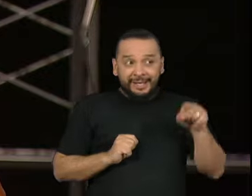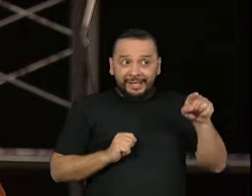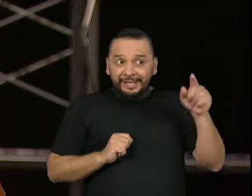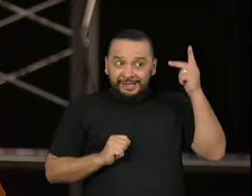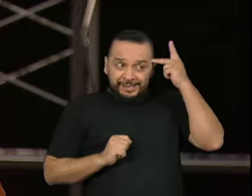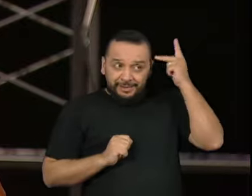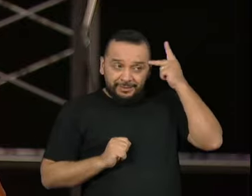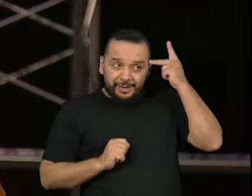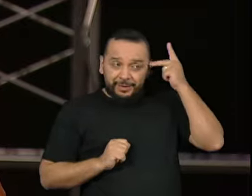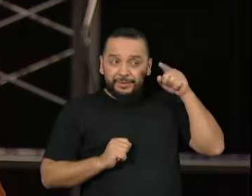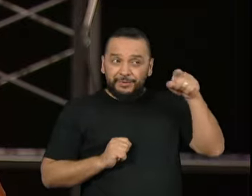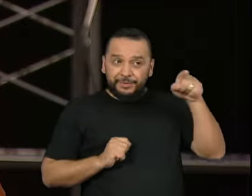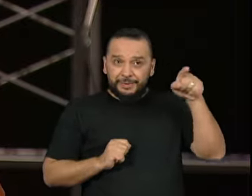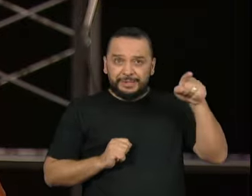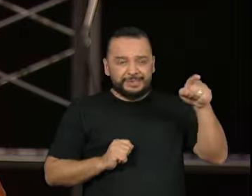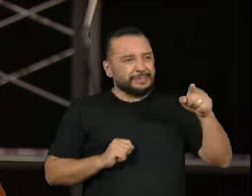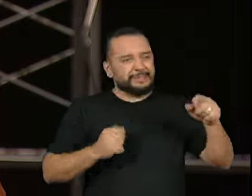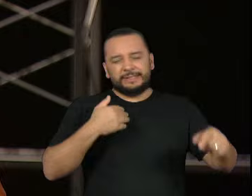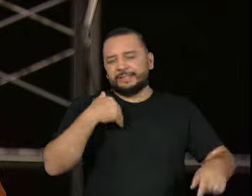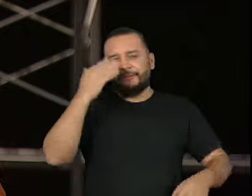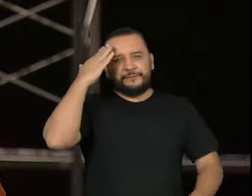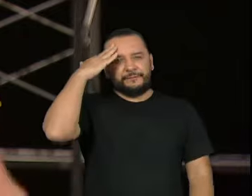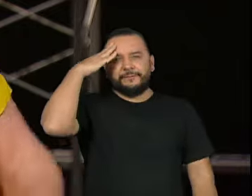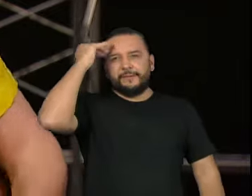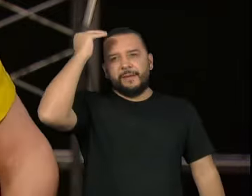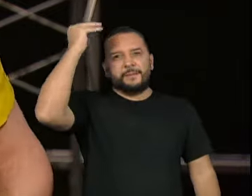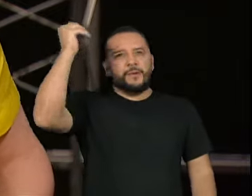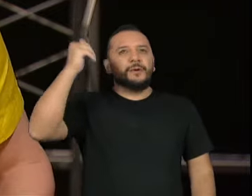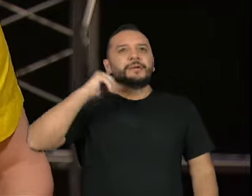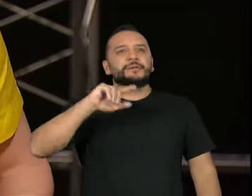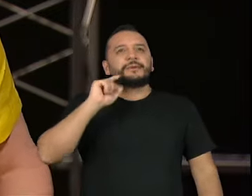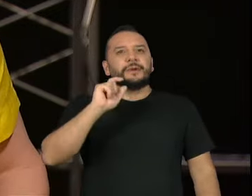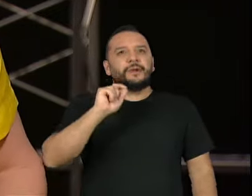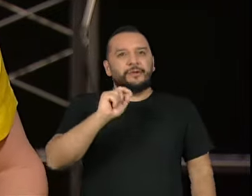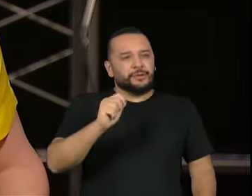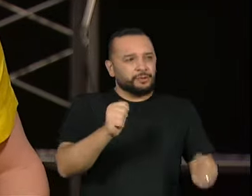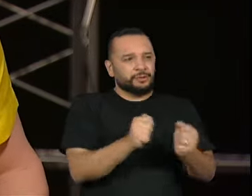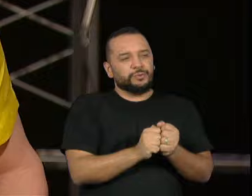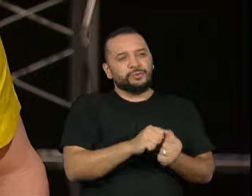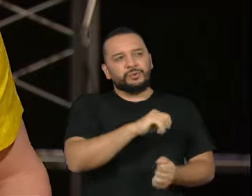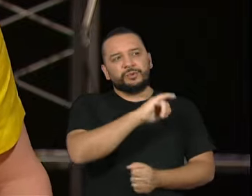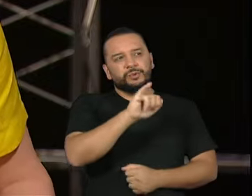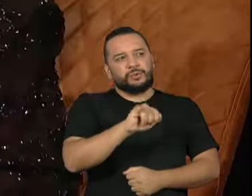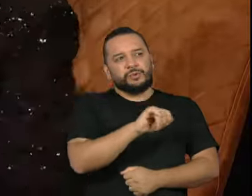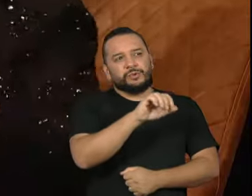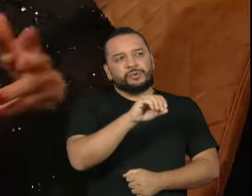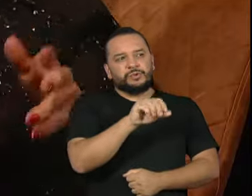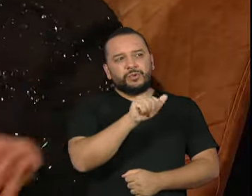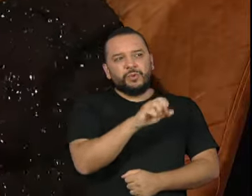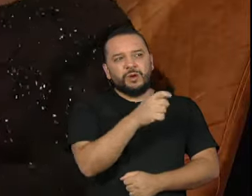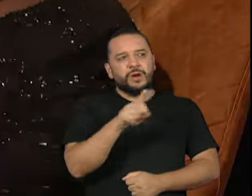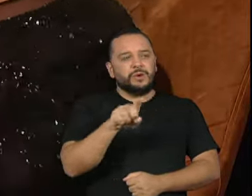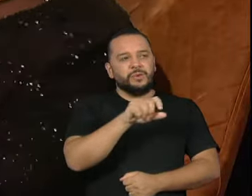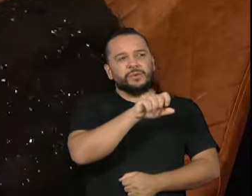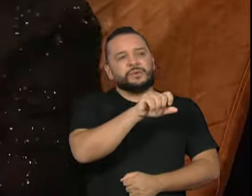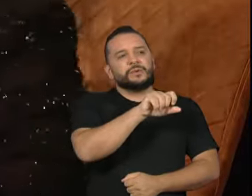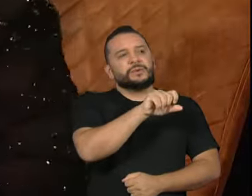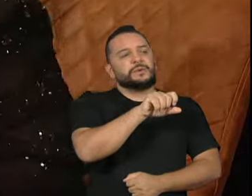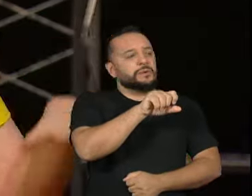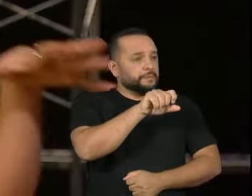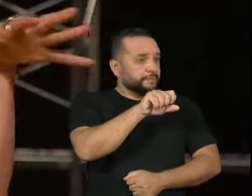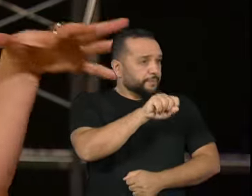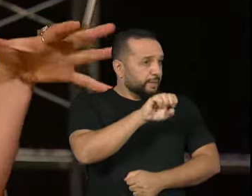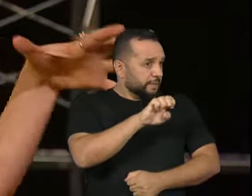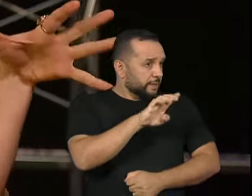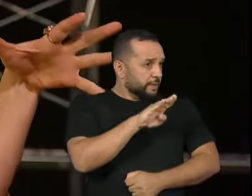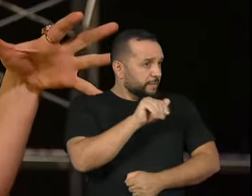foi durante muitos anos a estrela do lendário João Sebastião Bach. Nem me fala. E você